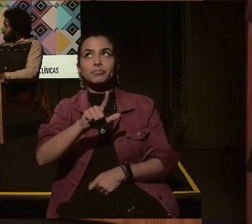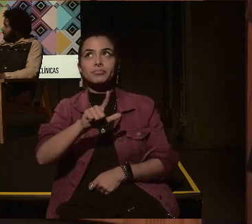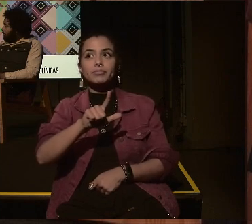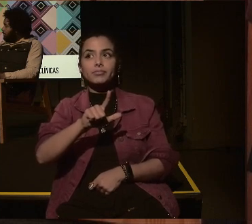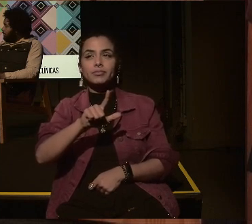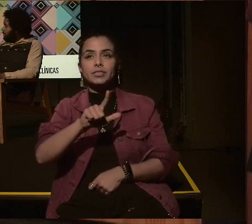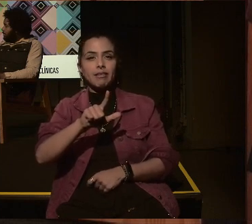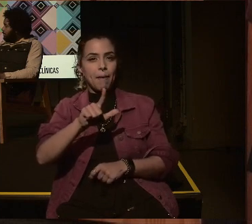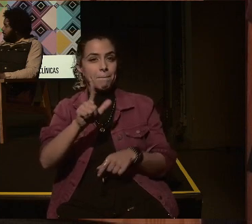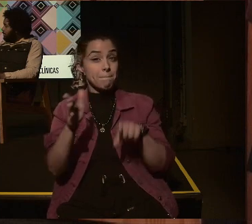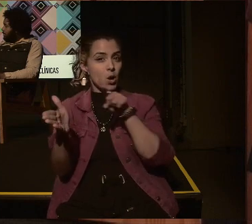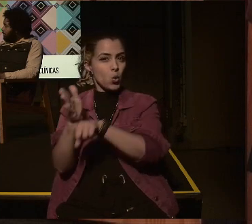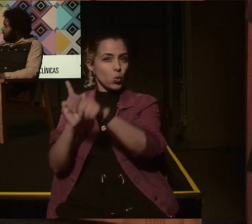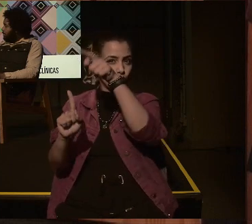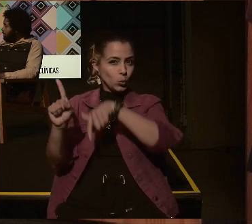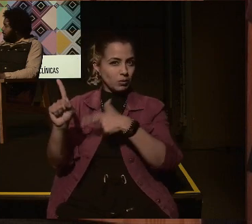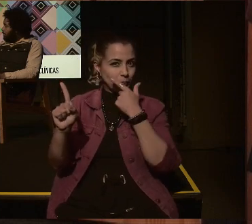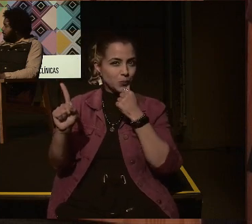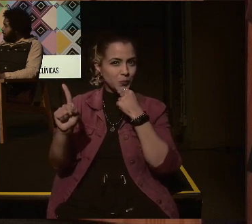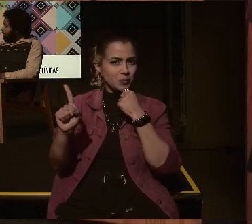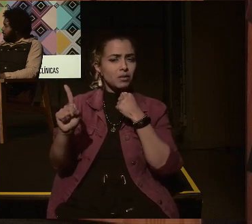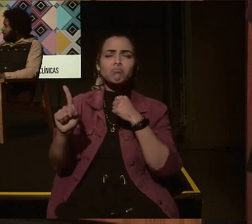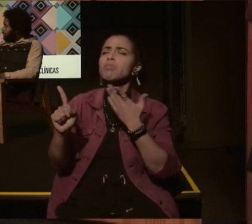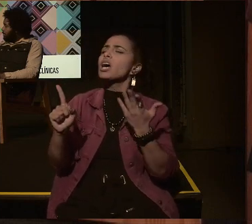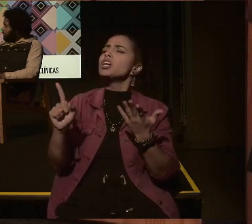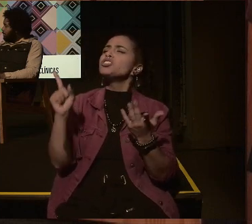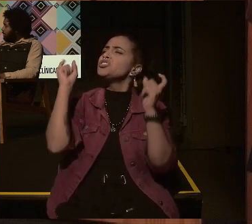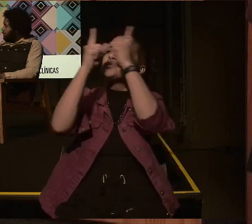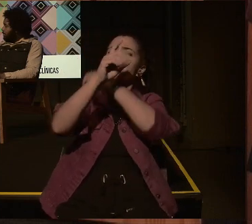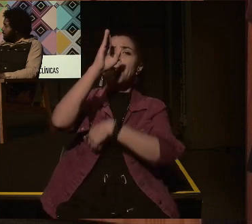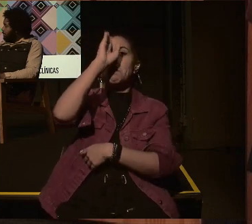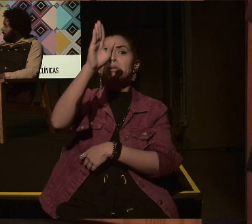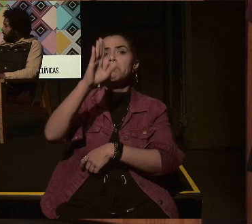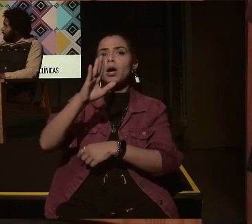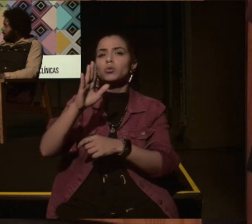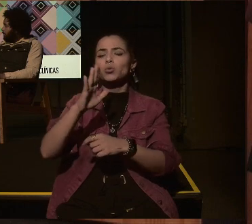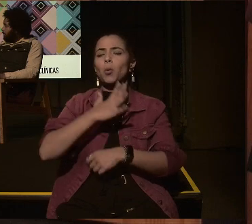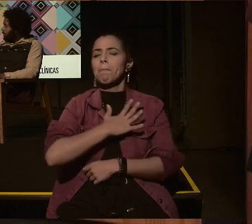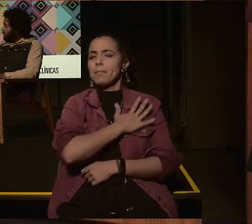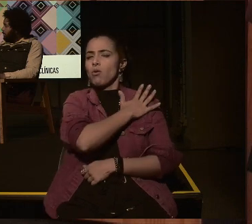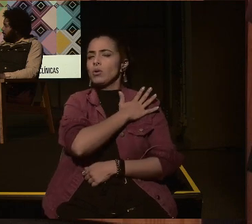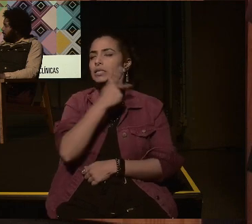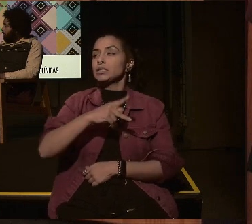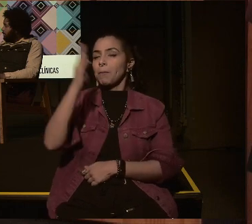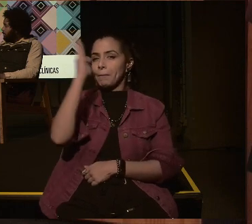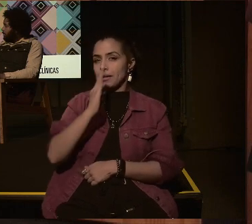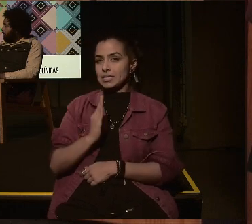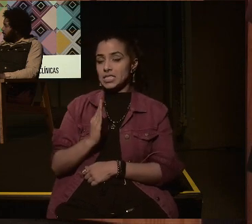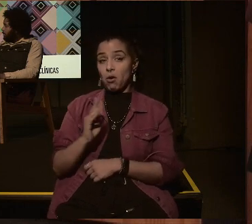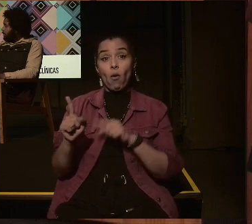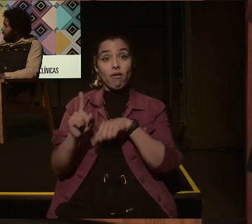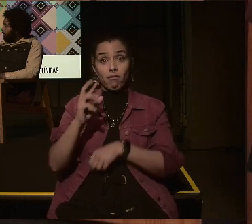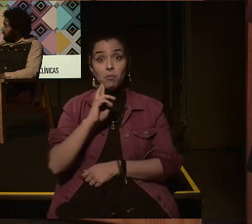era perguntada a ele, qual é a dificuldade do Brasil perante o preconceito, à época, né, Floresta? perante o preconceito. Ele dizia, a gente